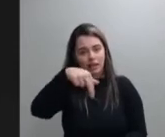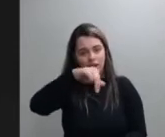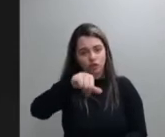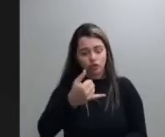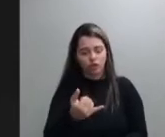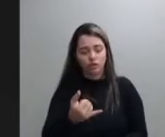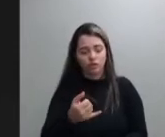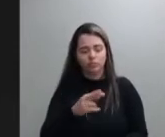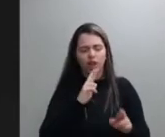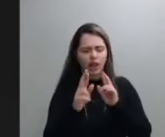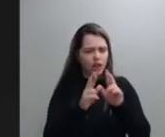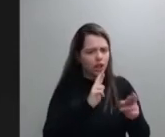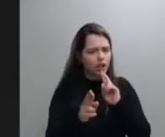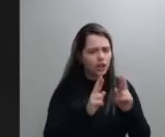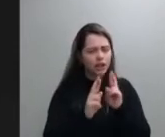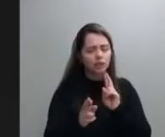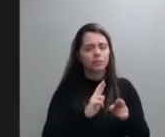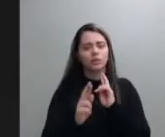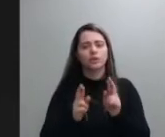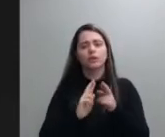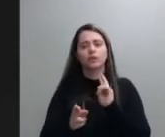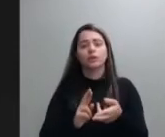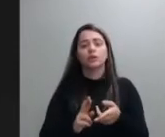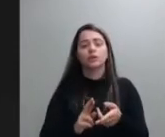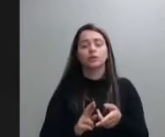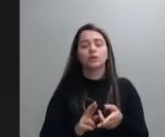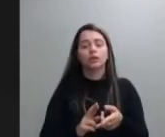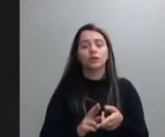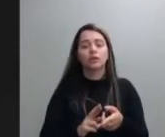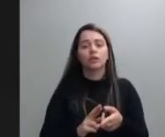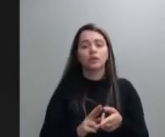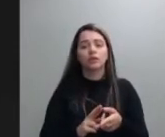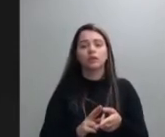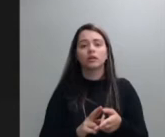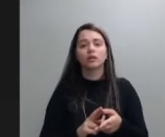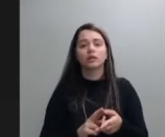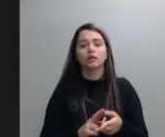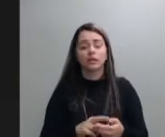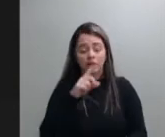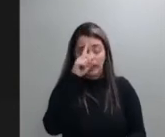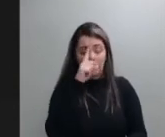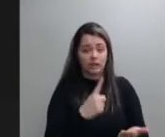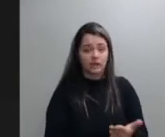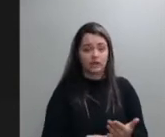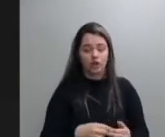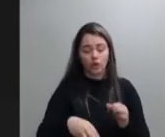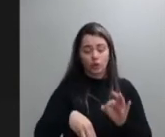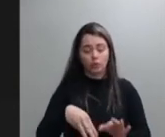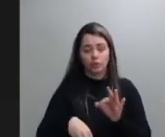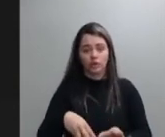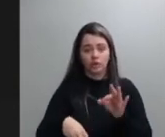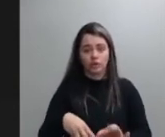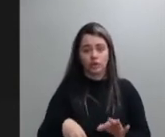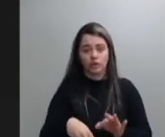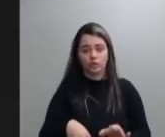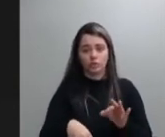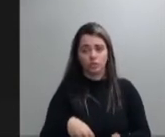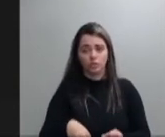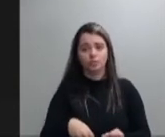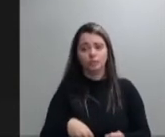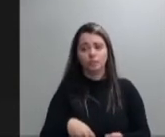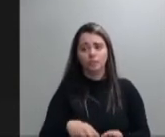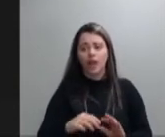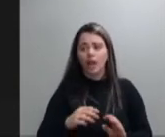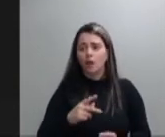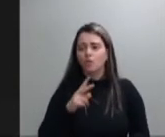decisões aqui tem um número em decisão proferida pela eminente ministra Dias Toffoli analisou todos os expedientes